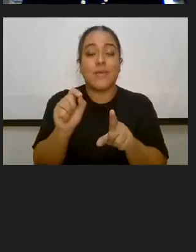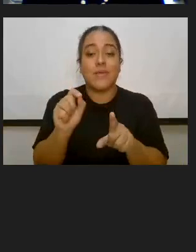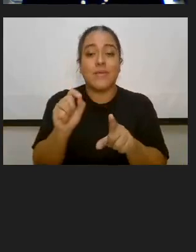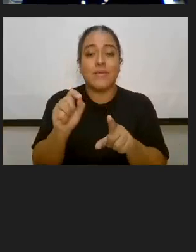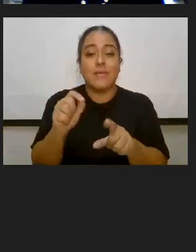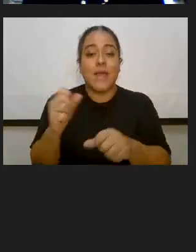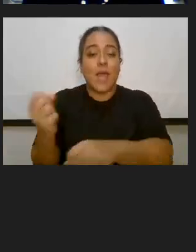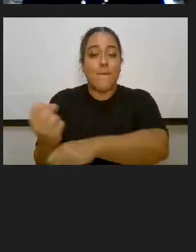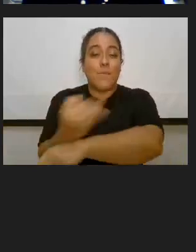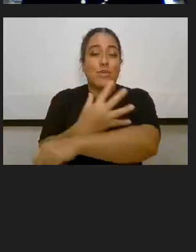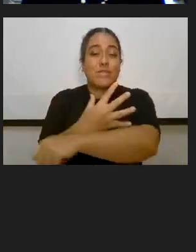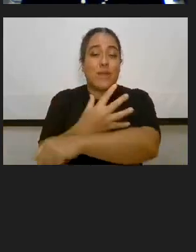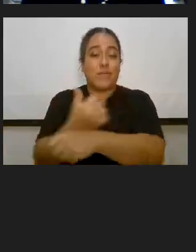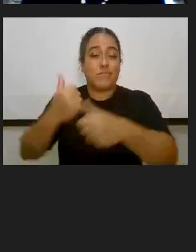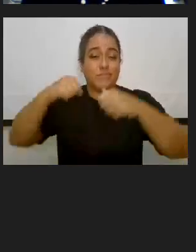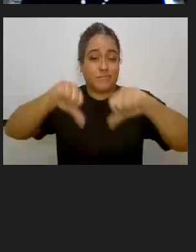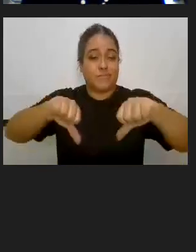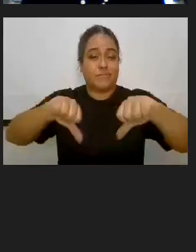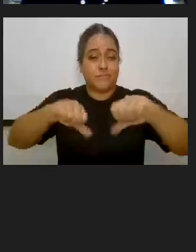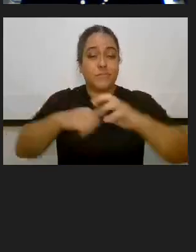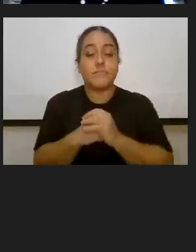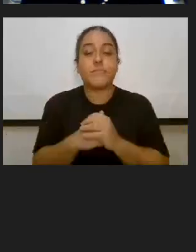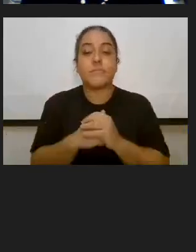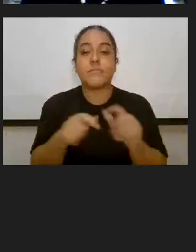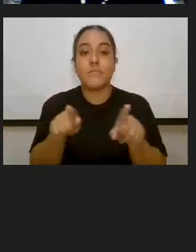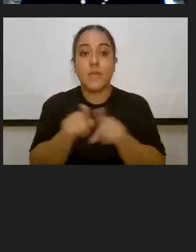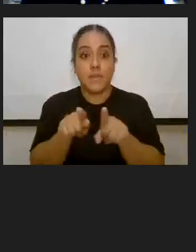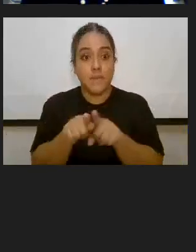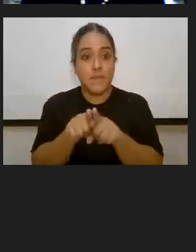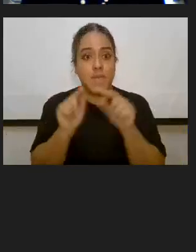emocional. E, ao mesmo tempo,